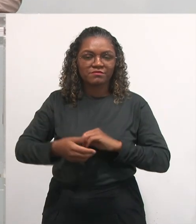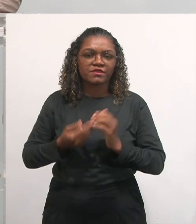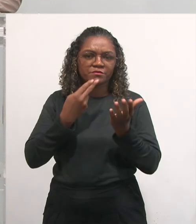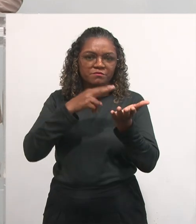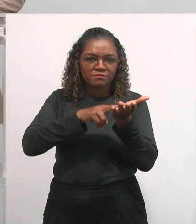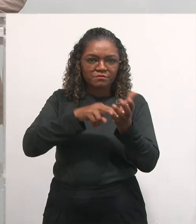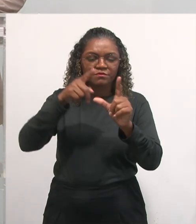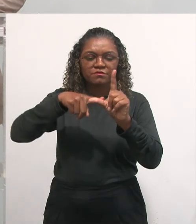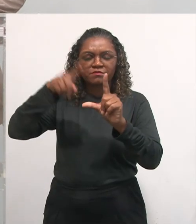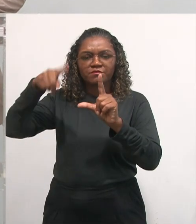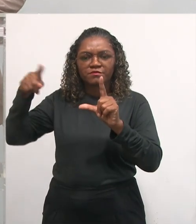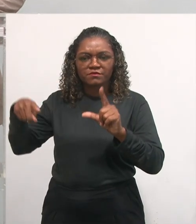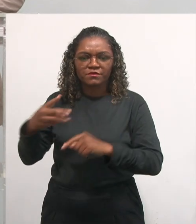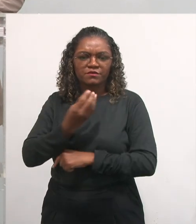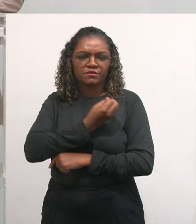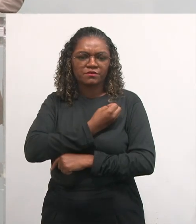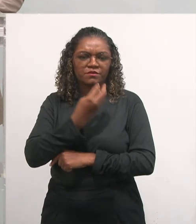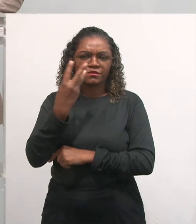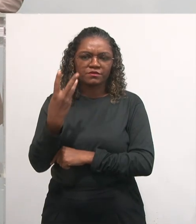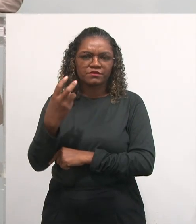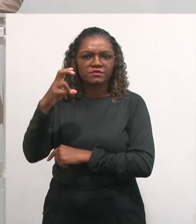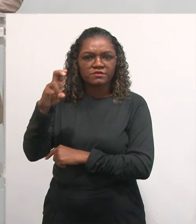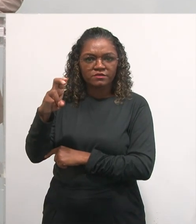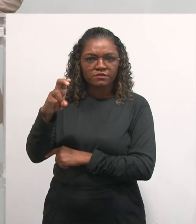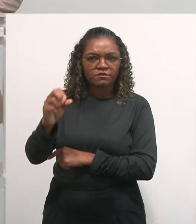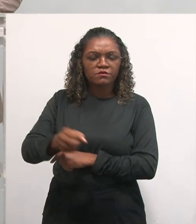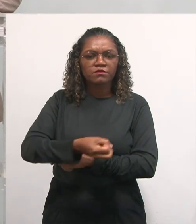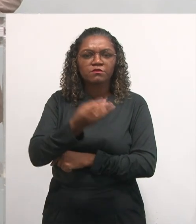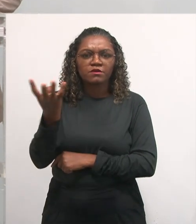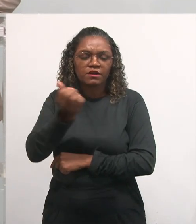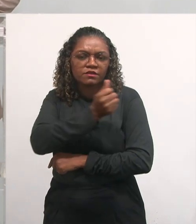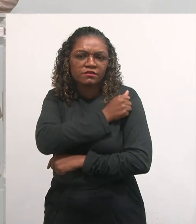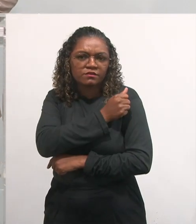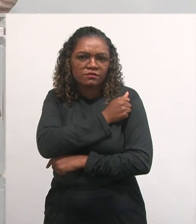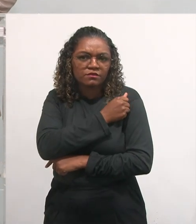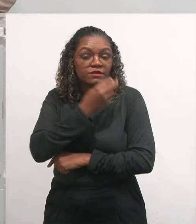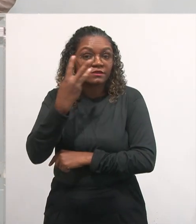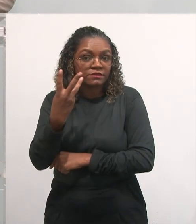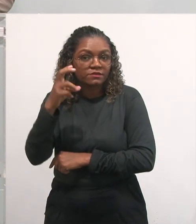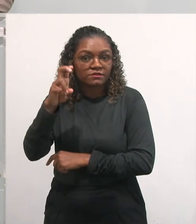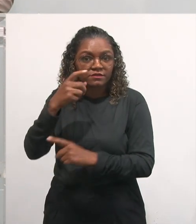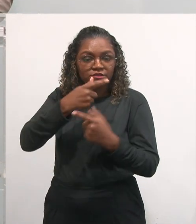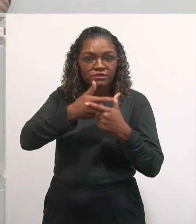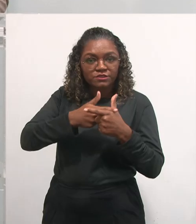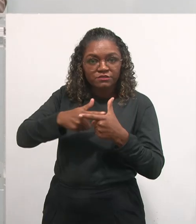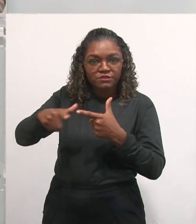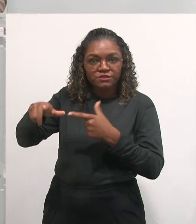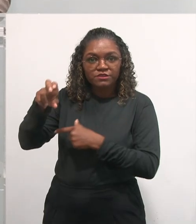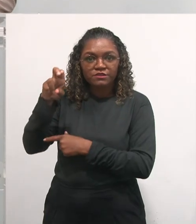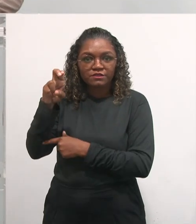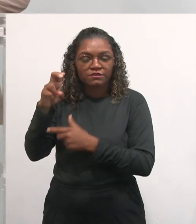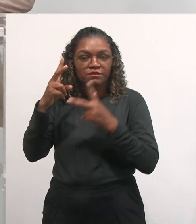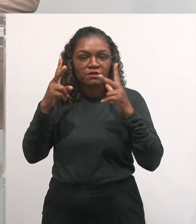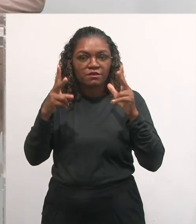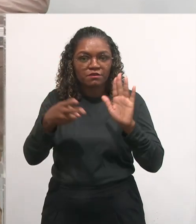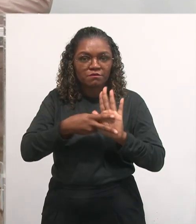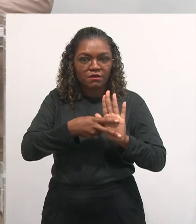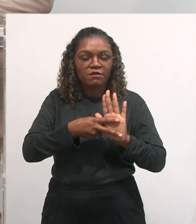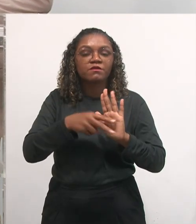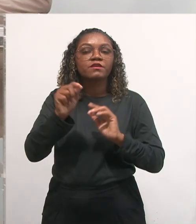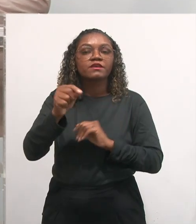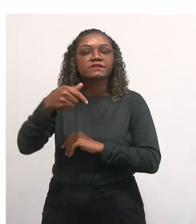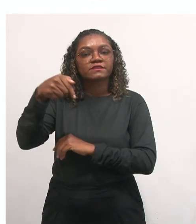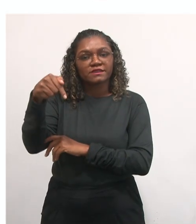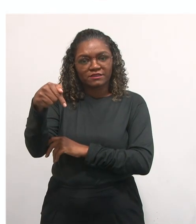estatística, que são 35. São quantos alunos? 5. 35 dividido para 5? 7. Então a nota média é 7. Então